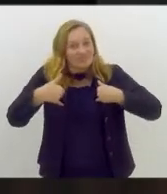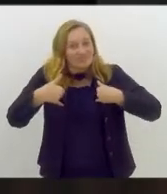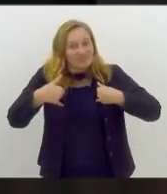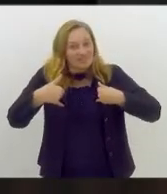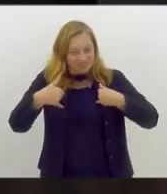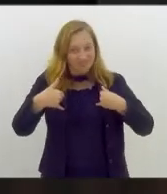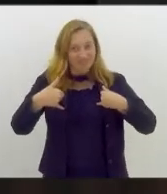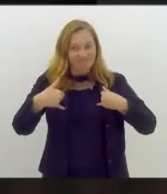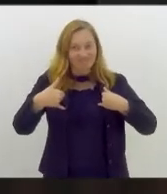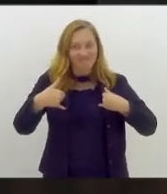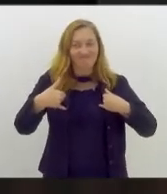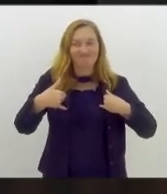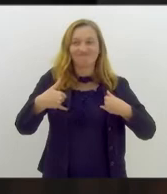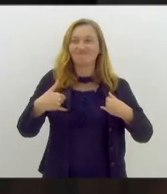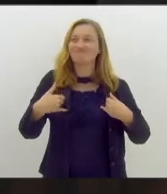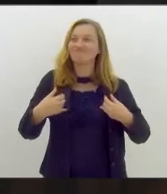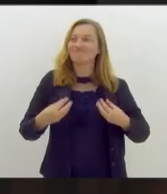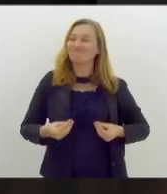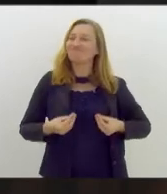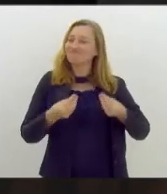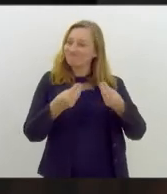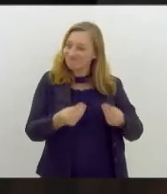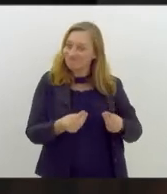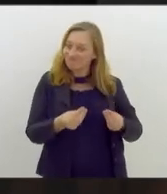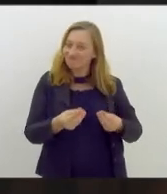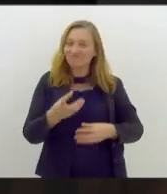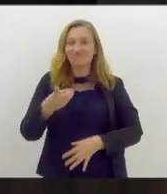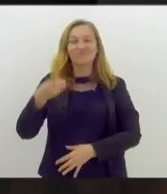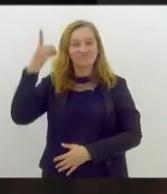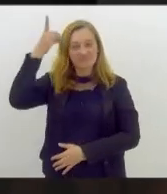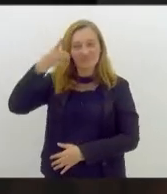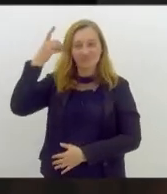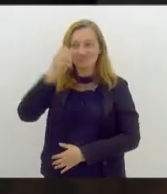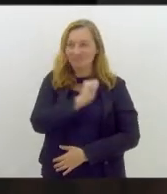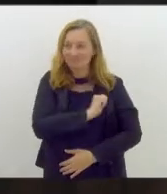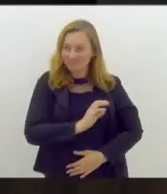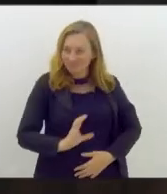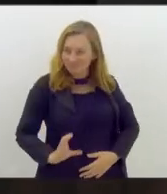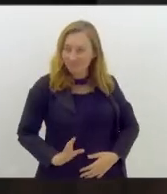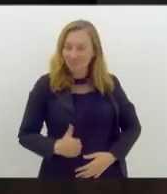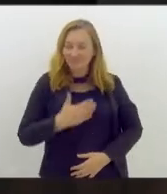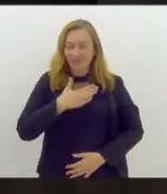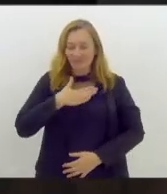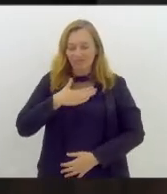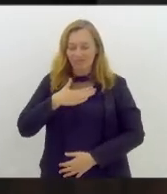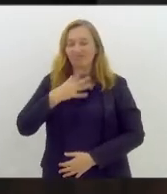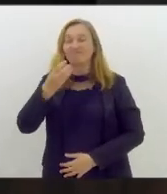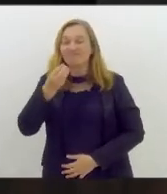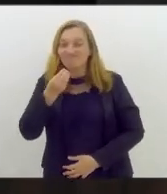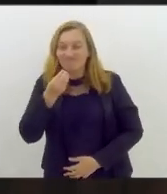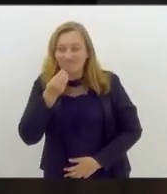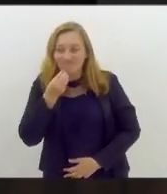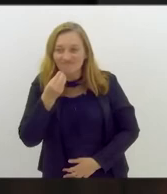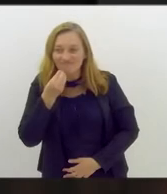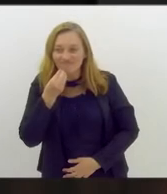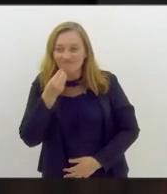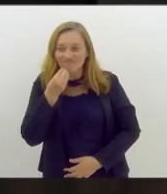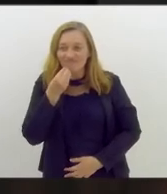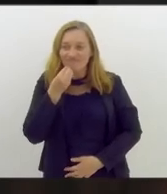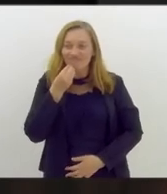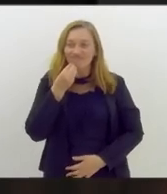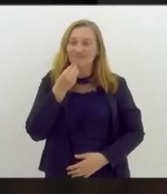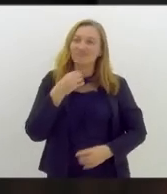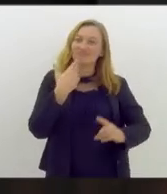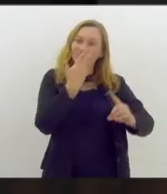honra que foi concedido ao deputado André Siciliano e a mim a oportunidade de lhe